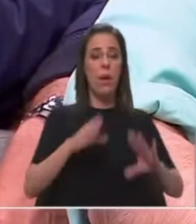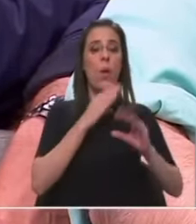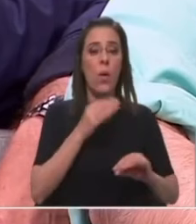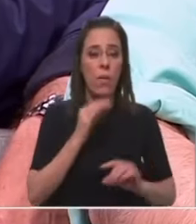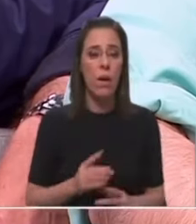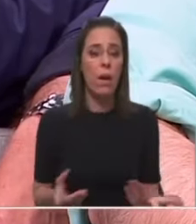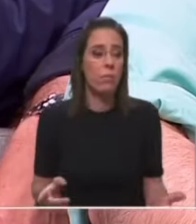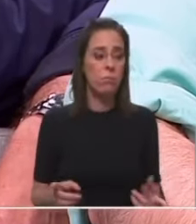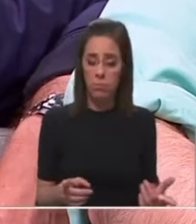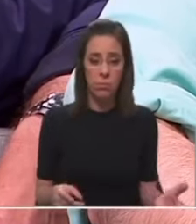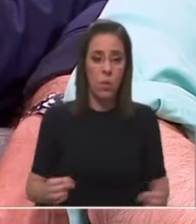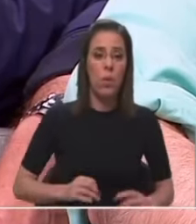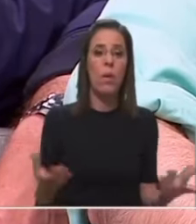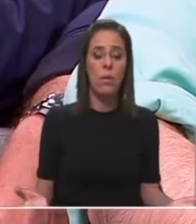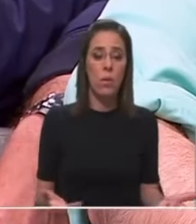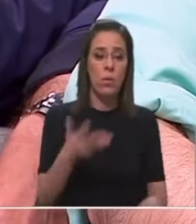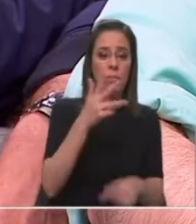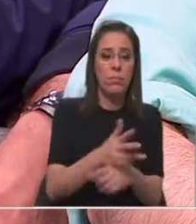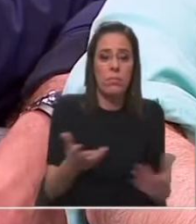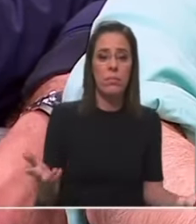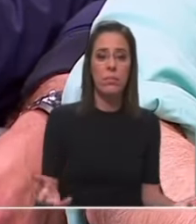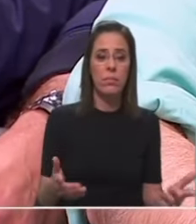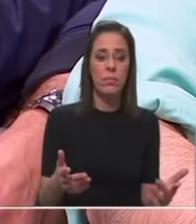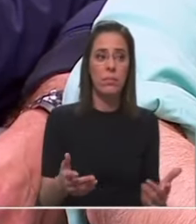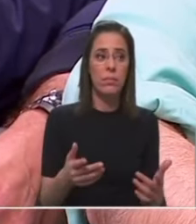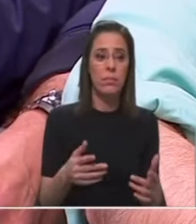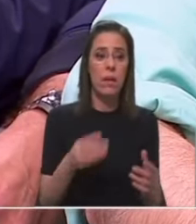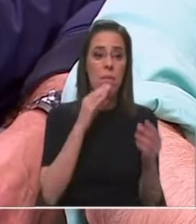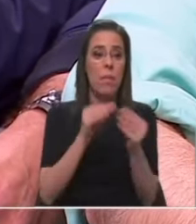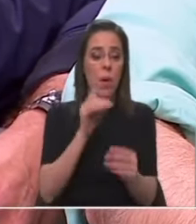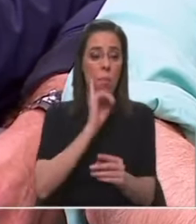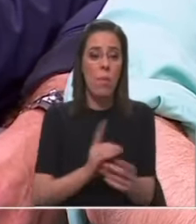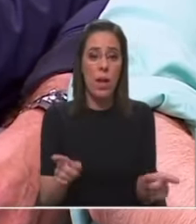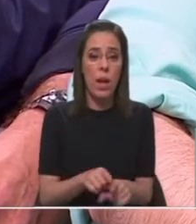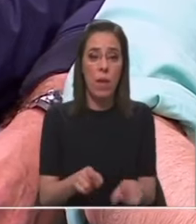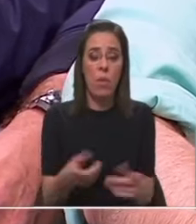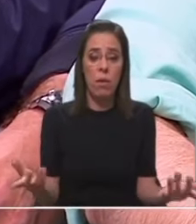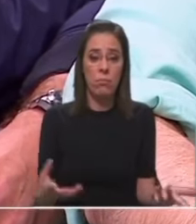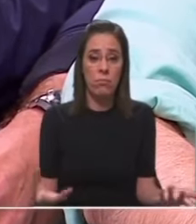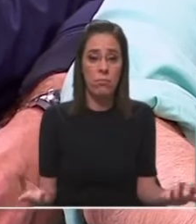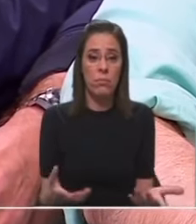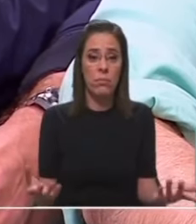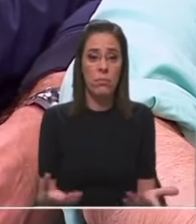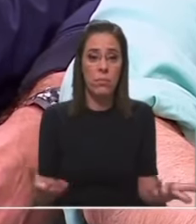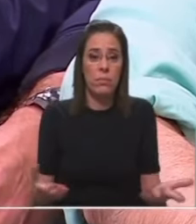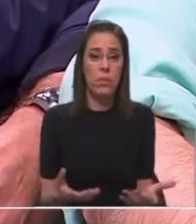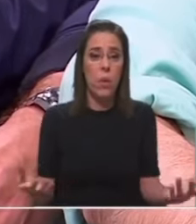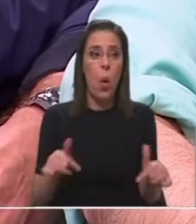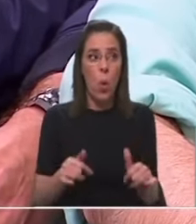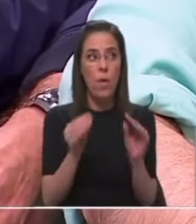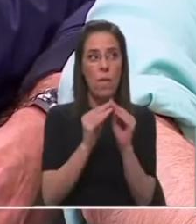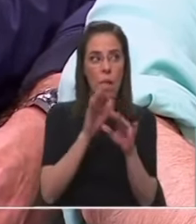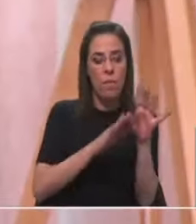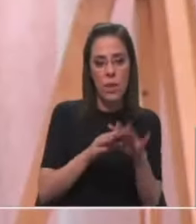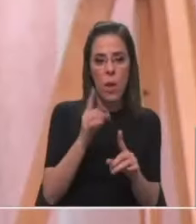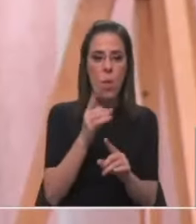tão intensa quando vão fazer uma cena de beijo com uma mulher. Portanto, não se sentam, vamos ter